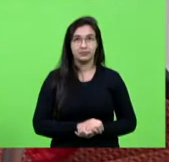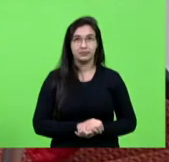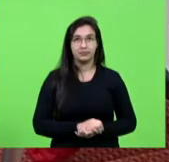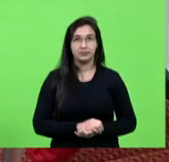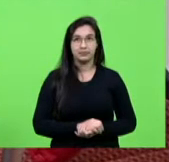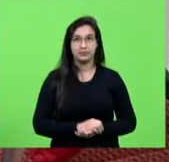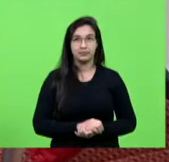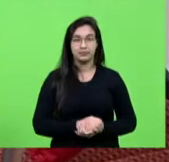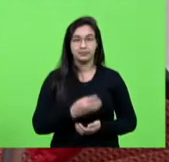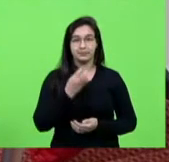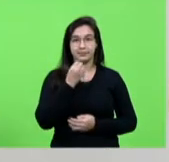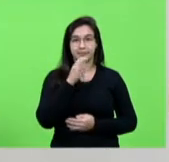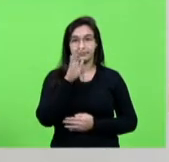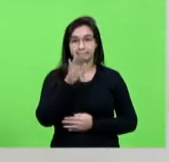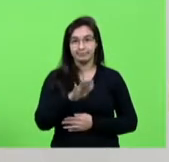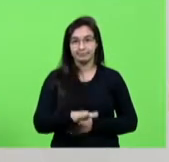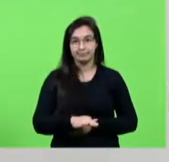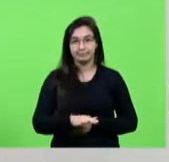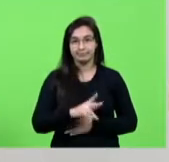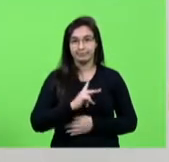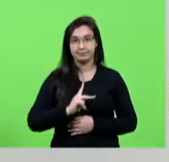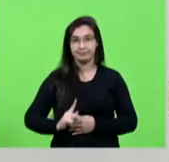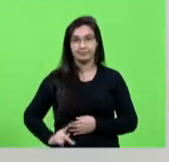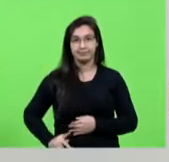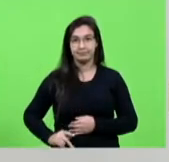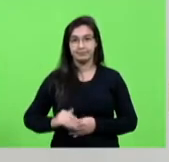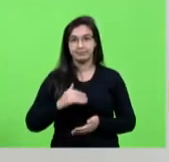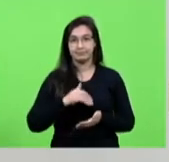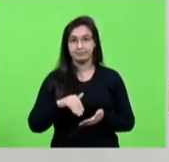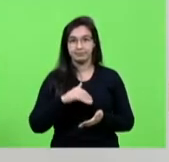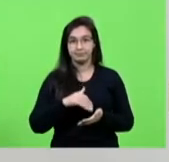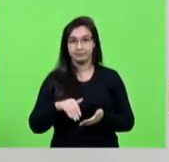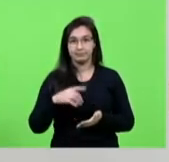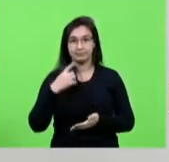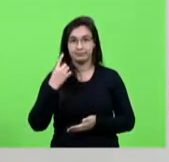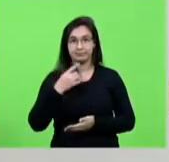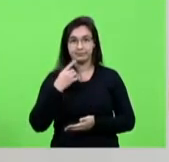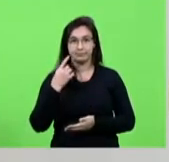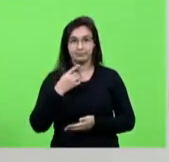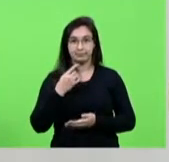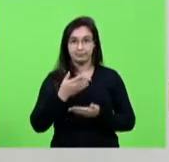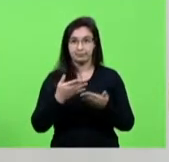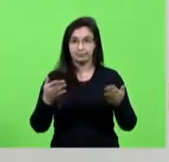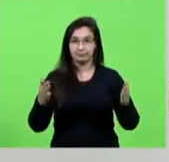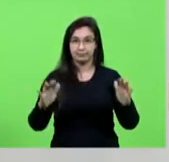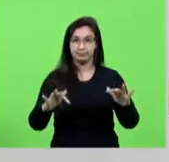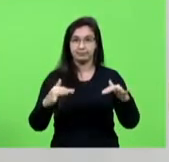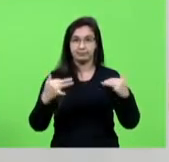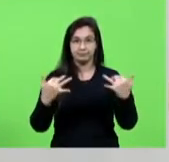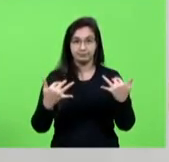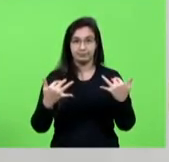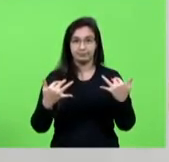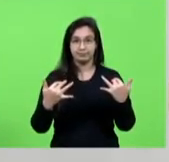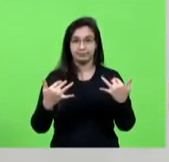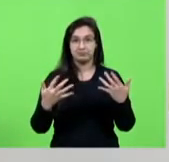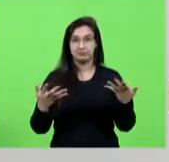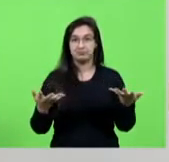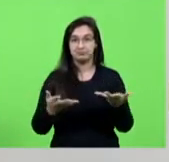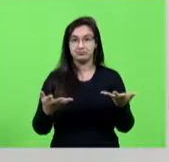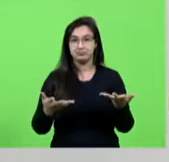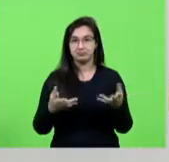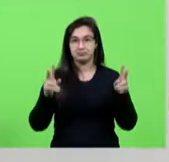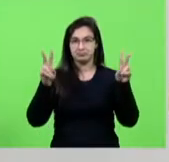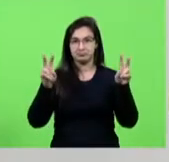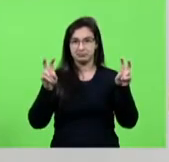Muito boa tarde, presidente, secretário, deputado, deputadas que nos acompanham. Trago aqui hoje aqui